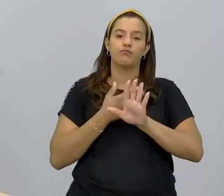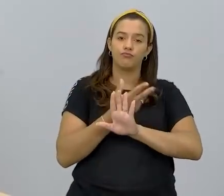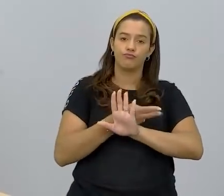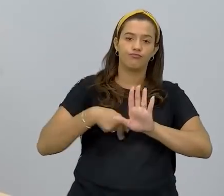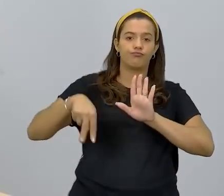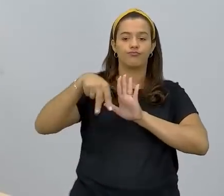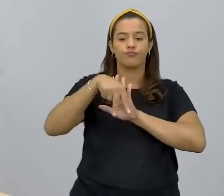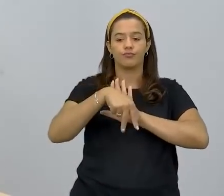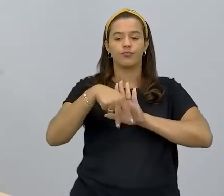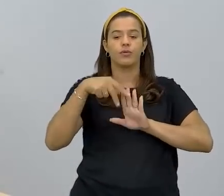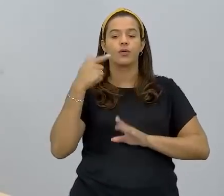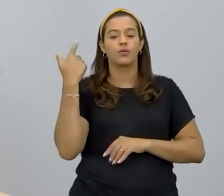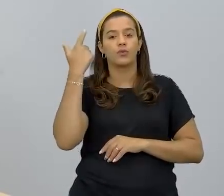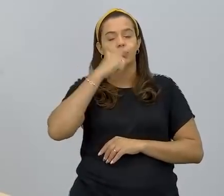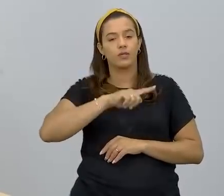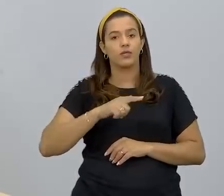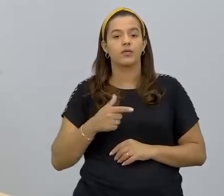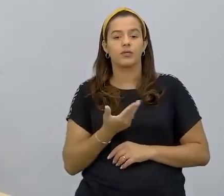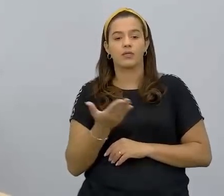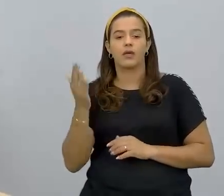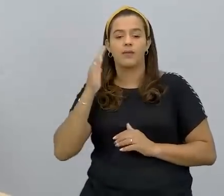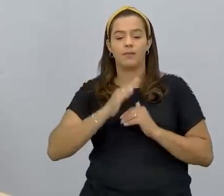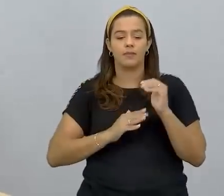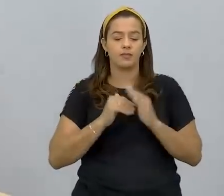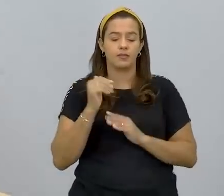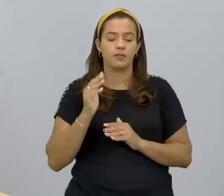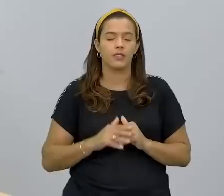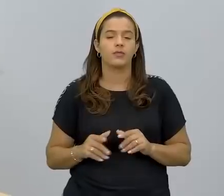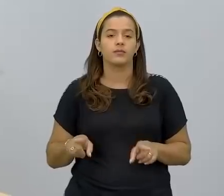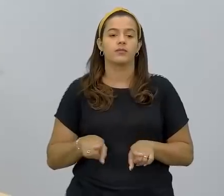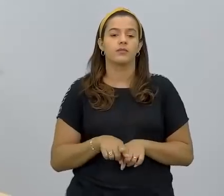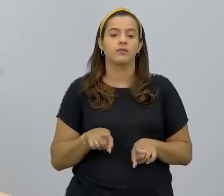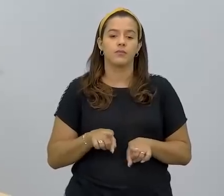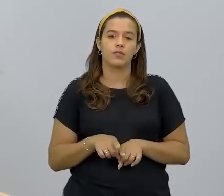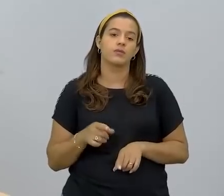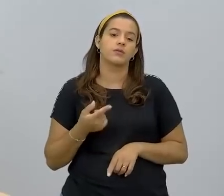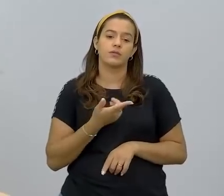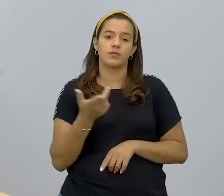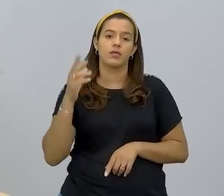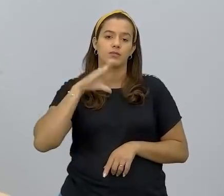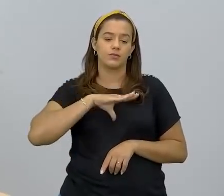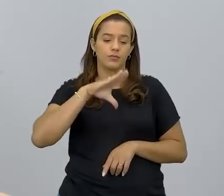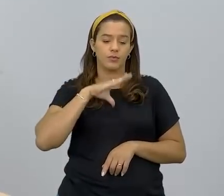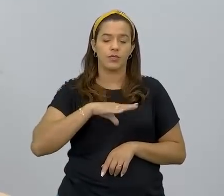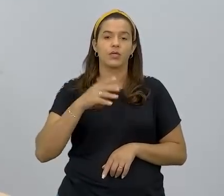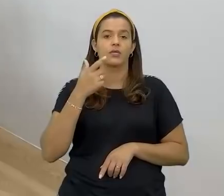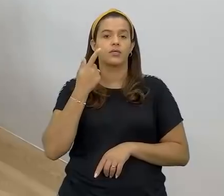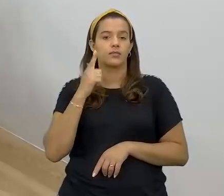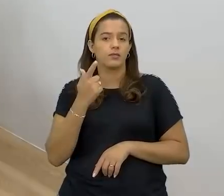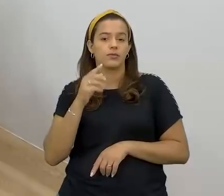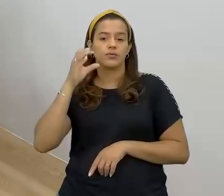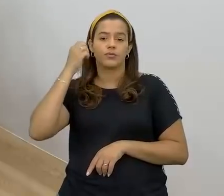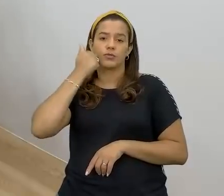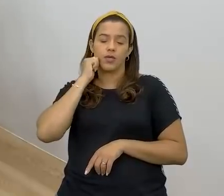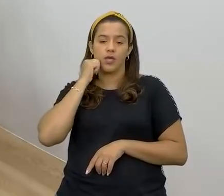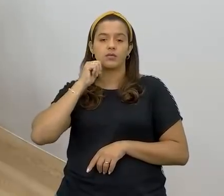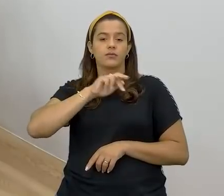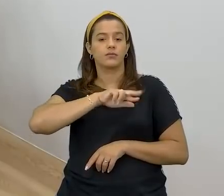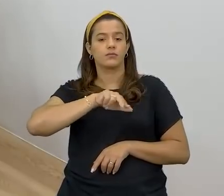essas articulações entre a habilidade de geografia, de ciências, de língua portuguesa, e agora